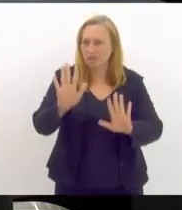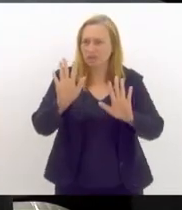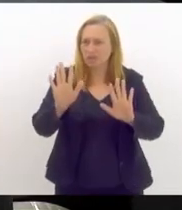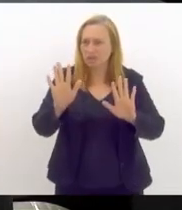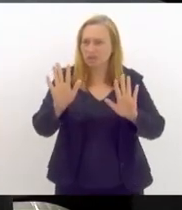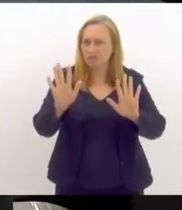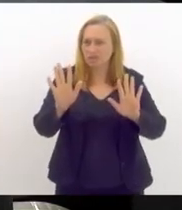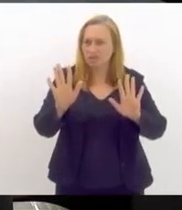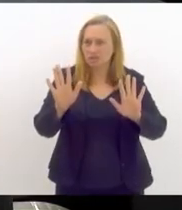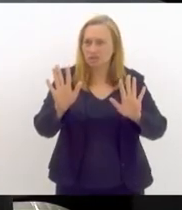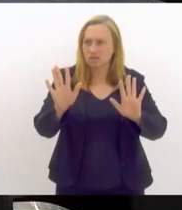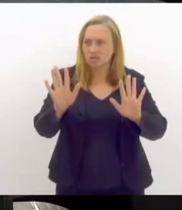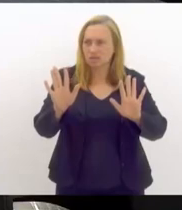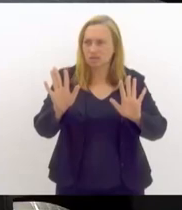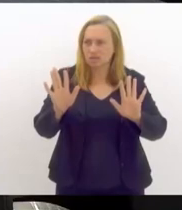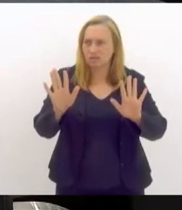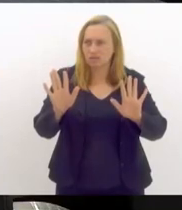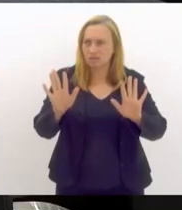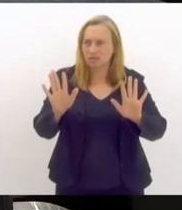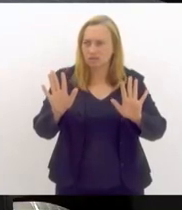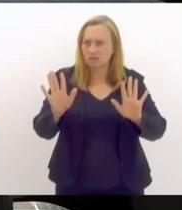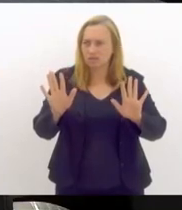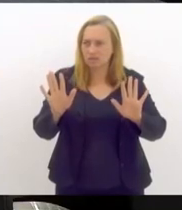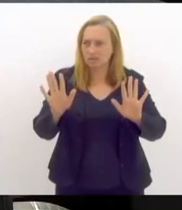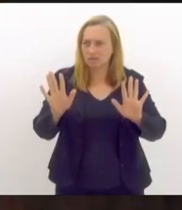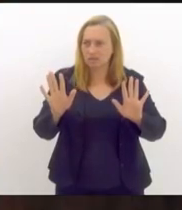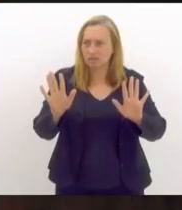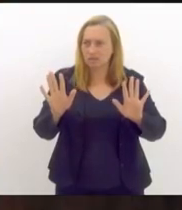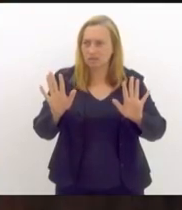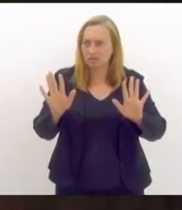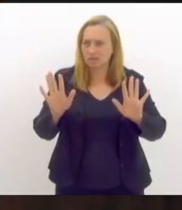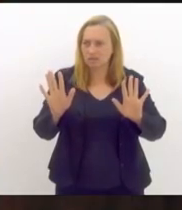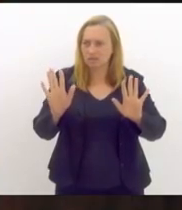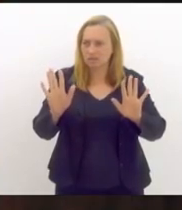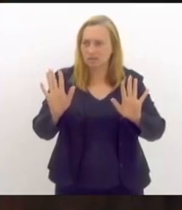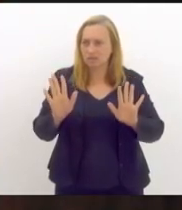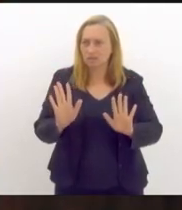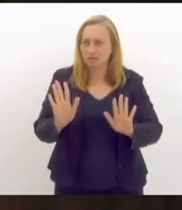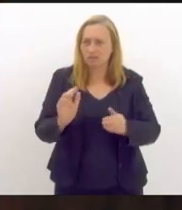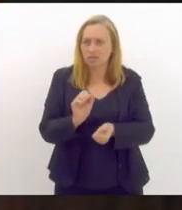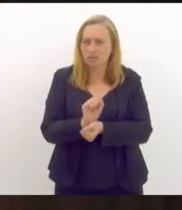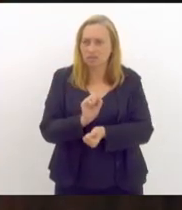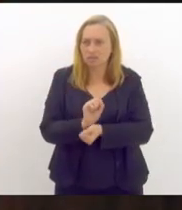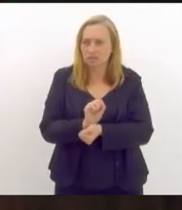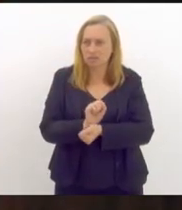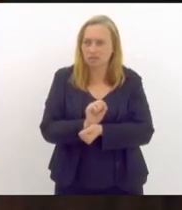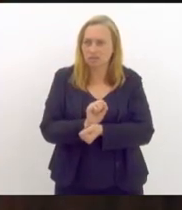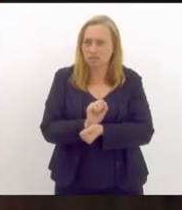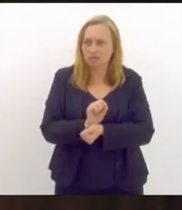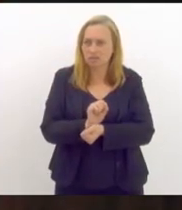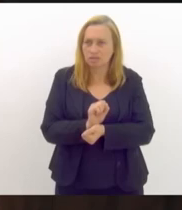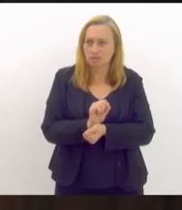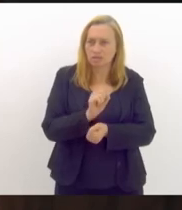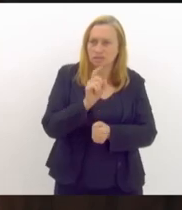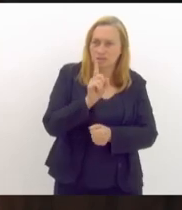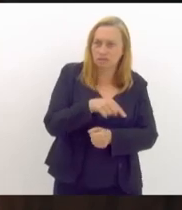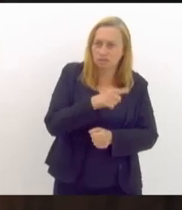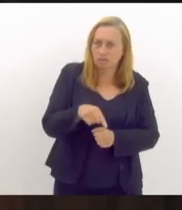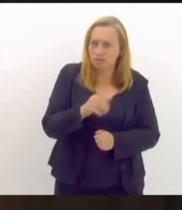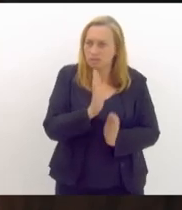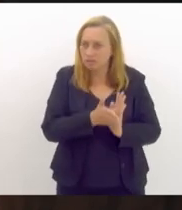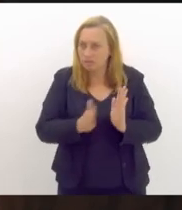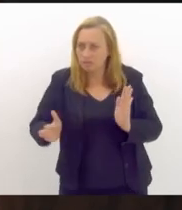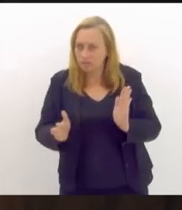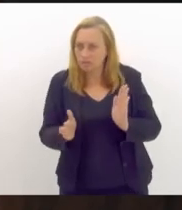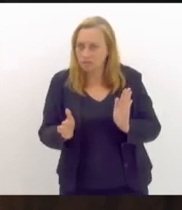tinha feito um procedimento para suspender pela ordem é questão